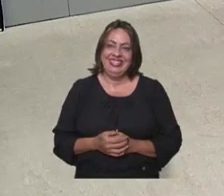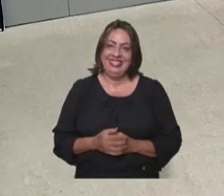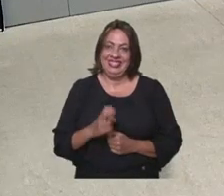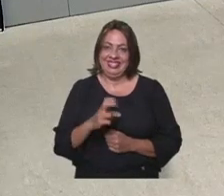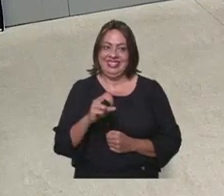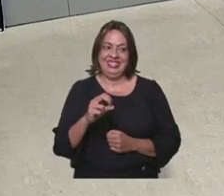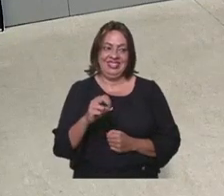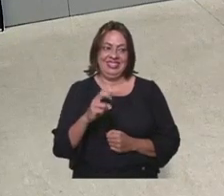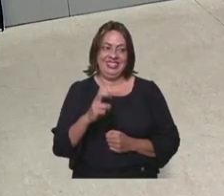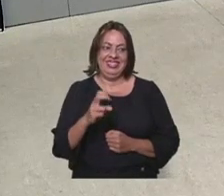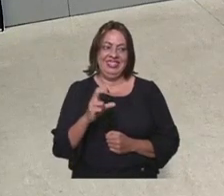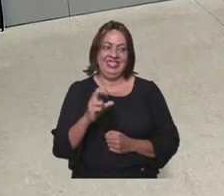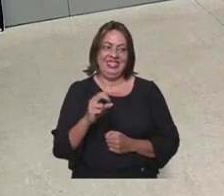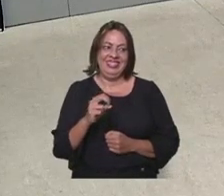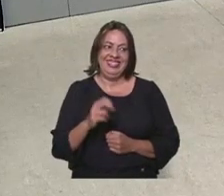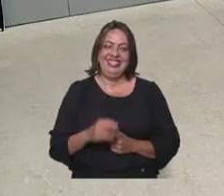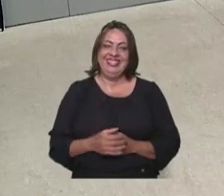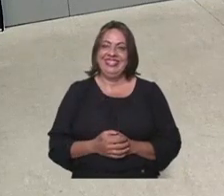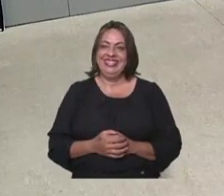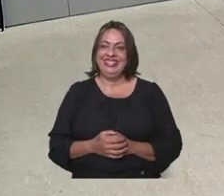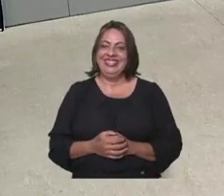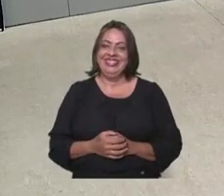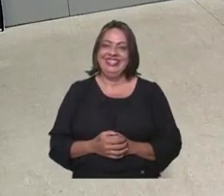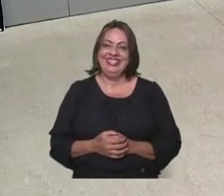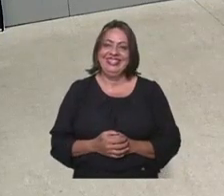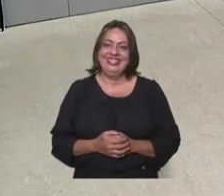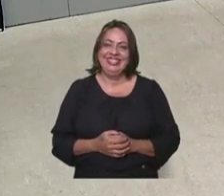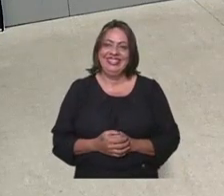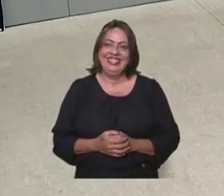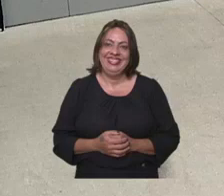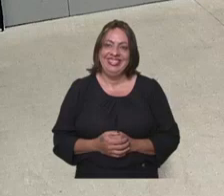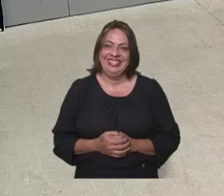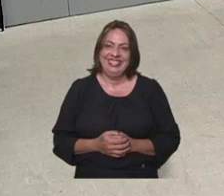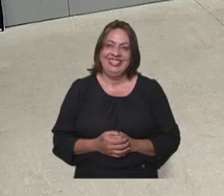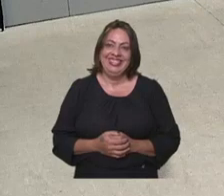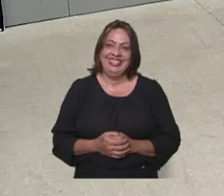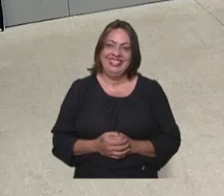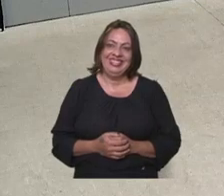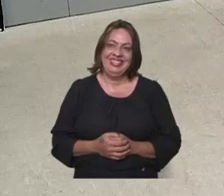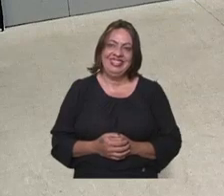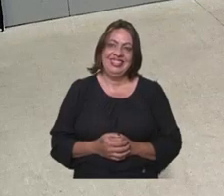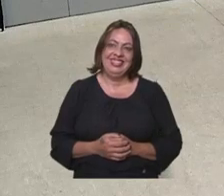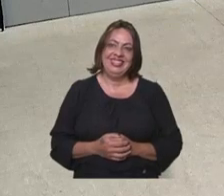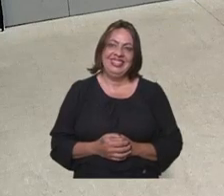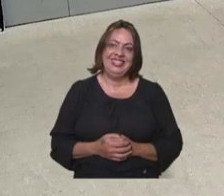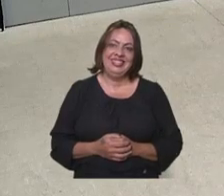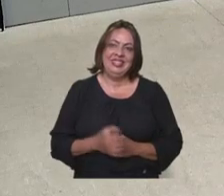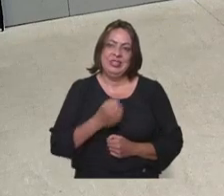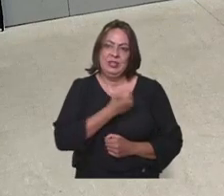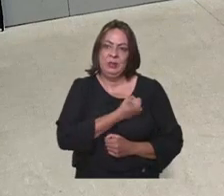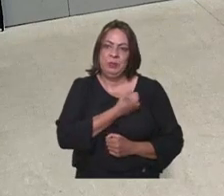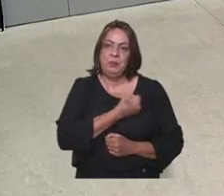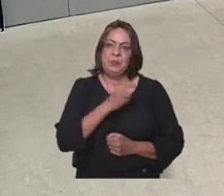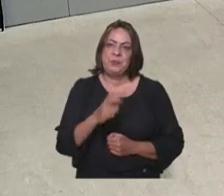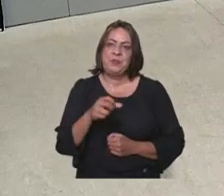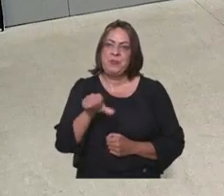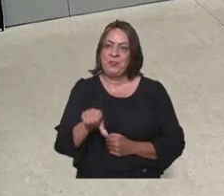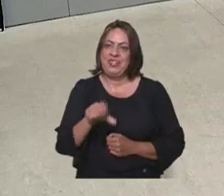número 50 também valendo, 50, 50, 50. E agora, número, número,